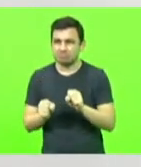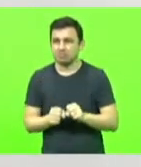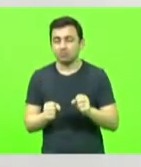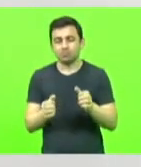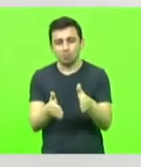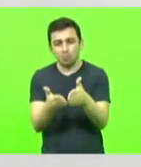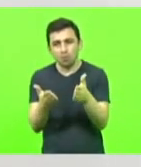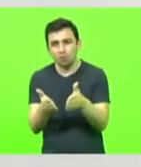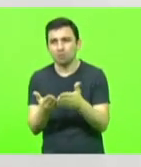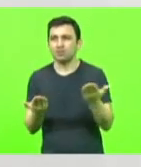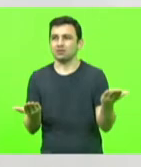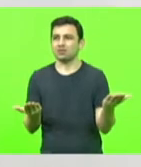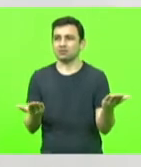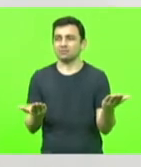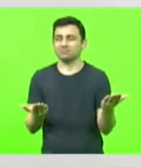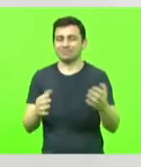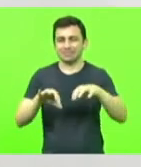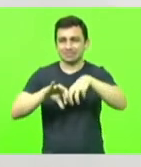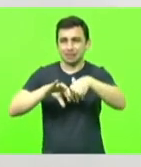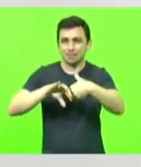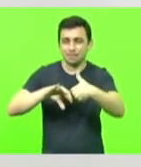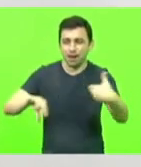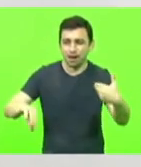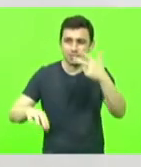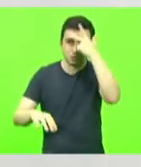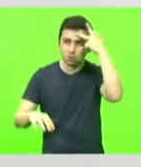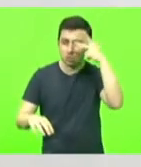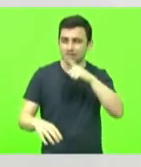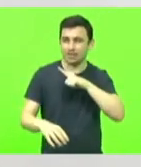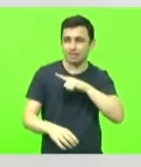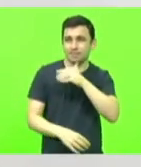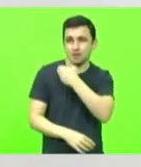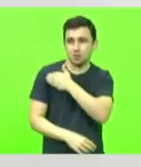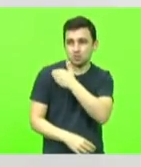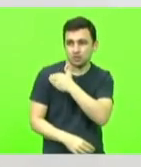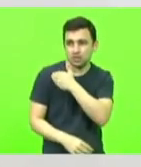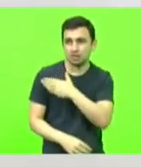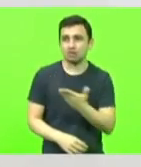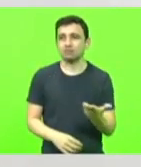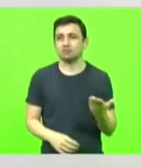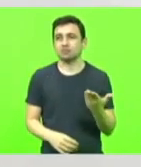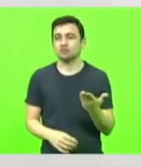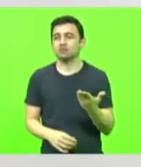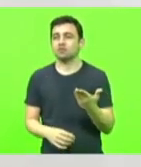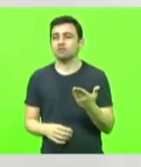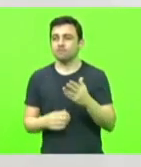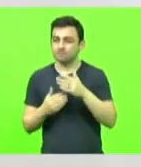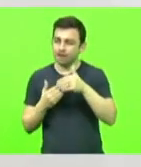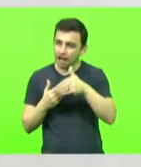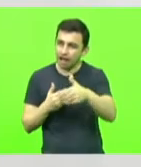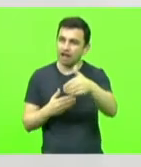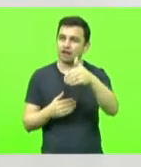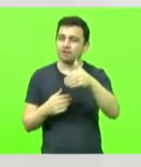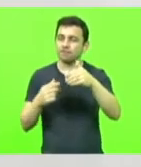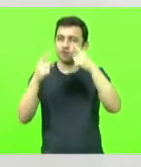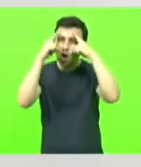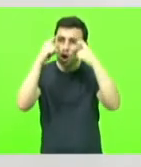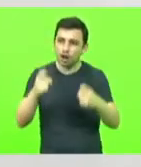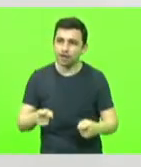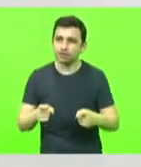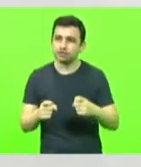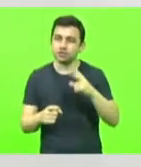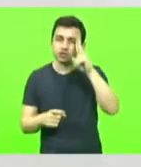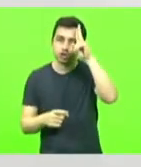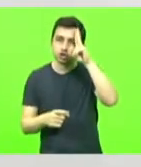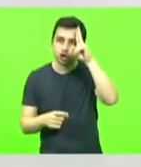o desastre segrega, o desastre gera preconceitos, o desastre gera violência, o desastre destrói a história de uma